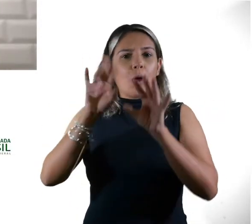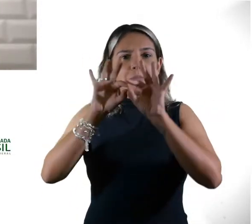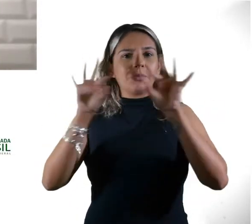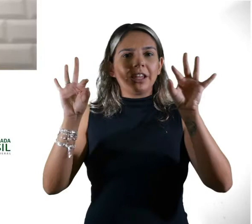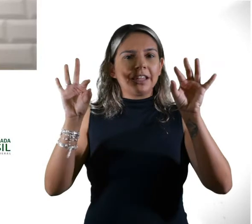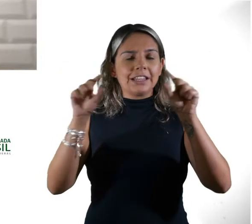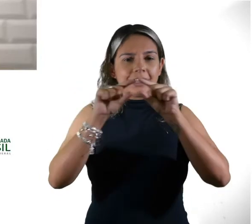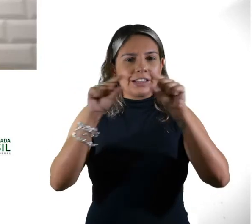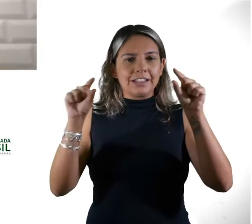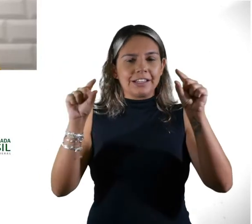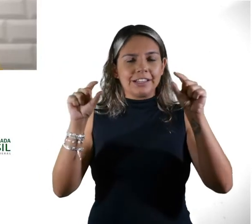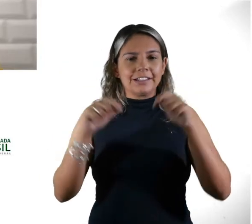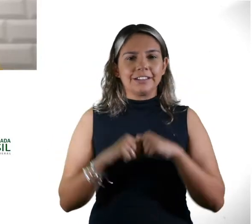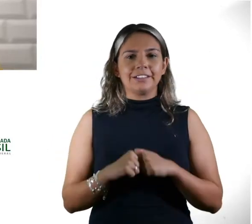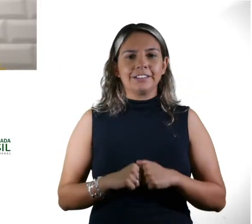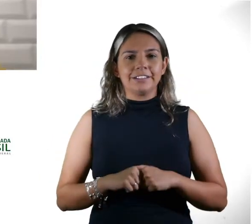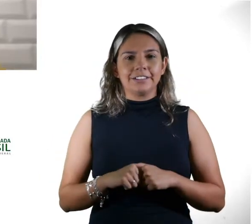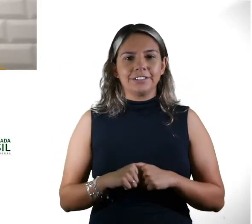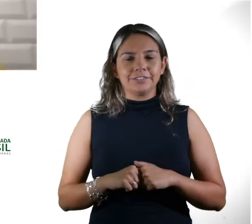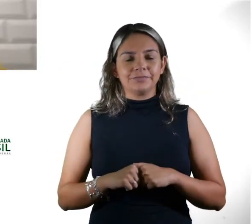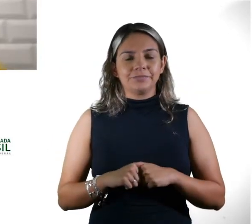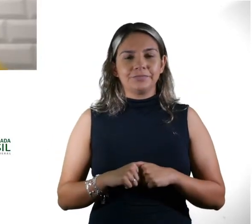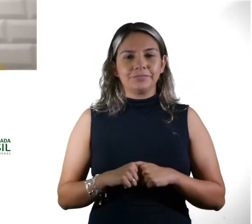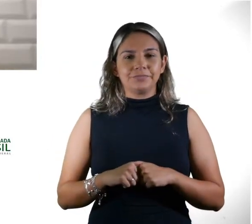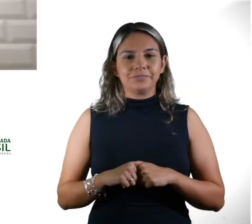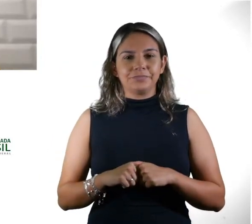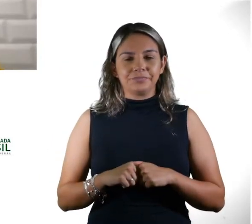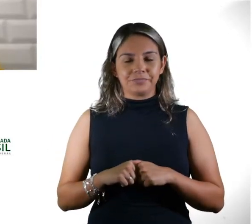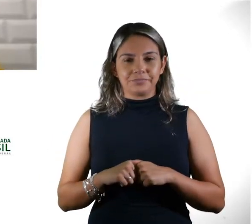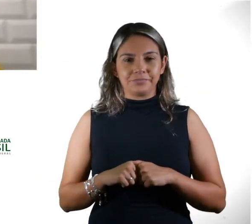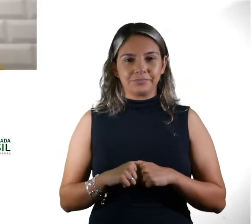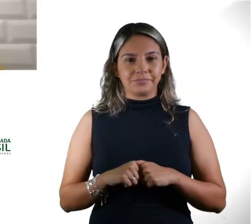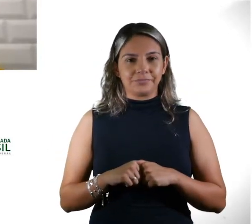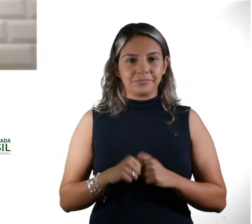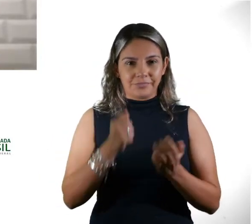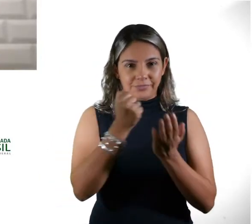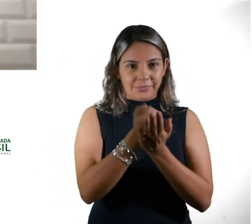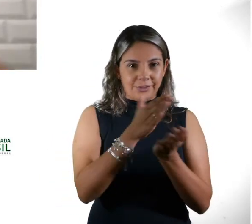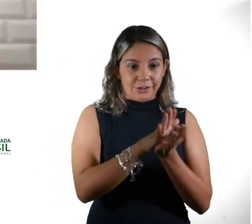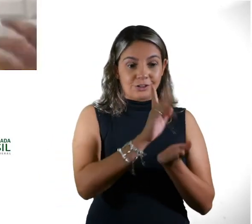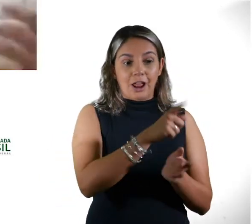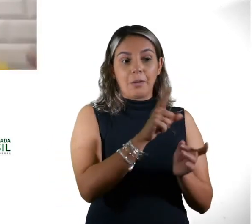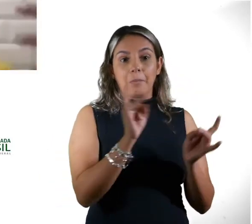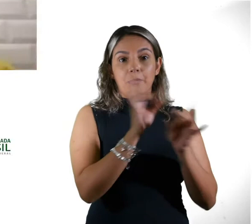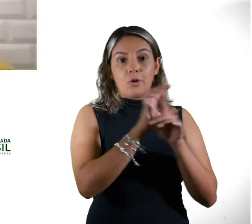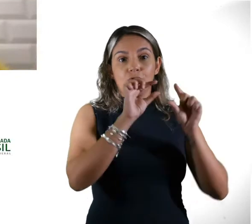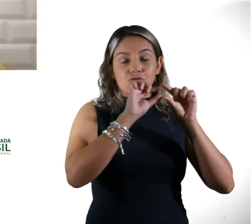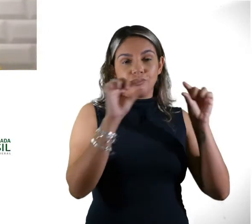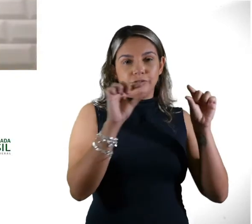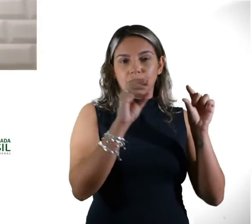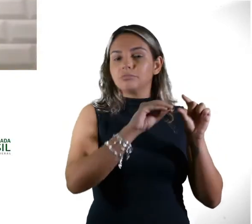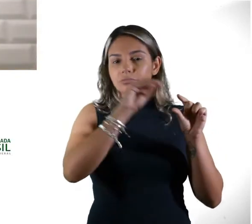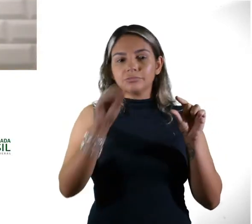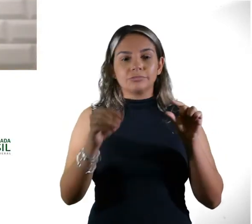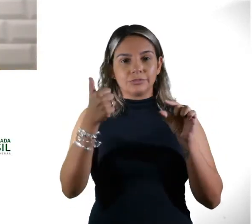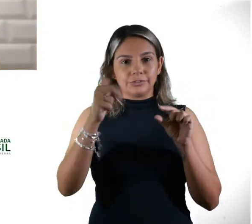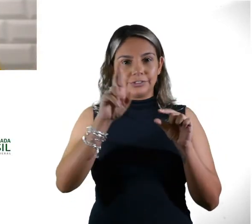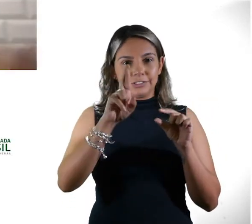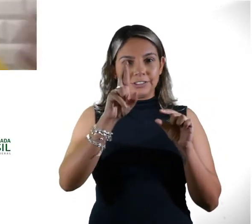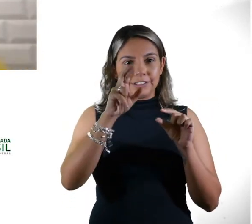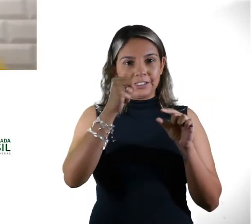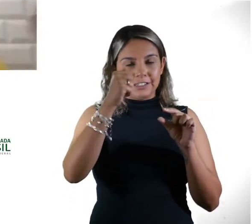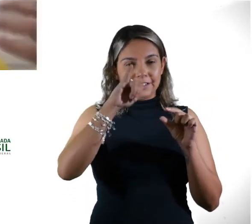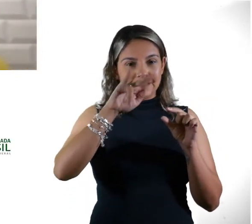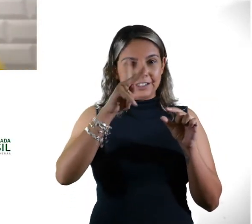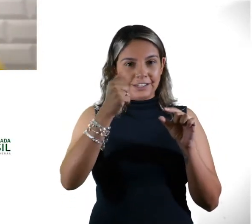livro, e acabou por ficar, como era o título de trabalho, foi sempre aquele título do livro, e o editor já tinha aquele título,